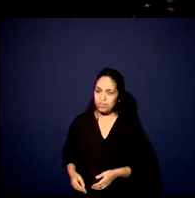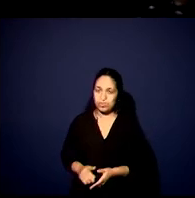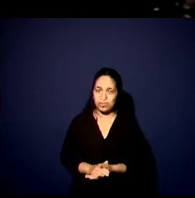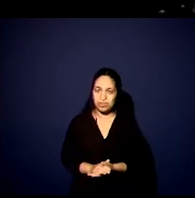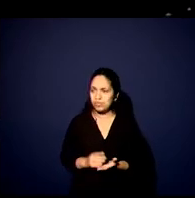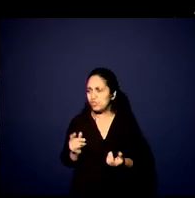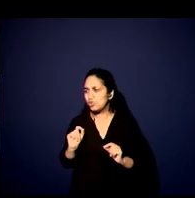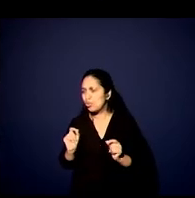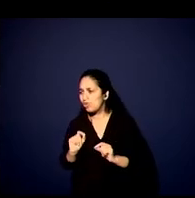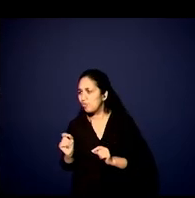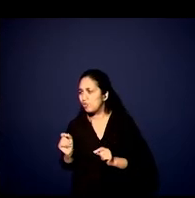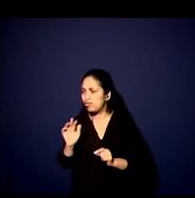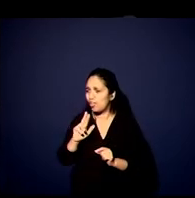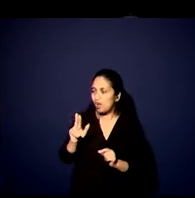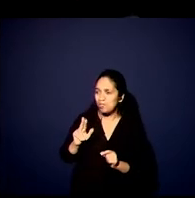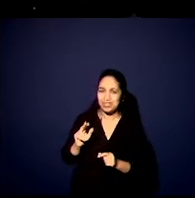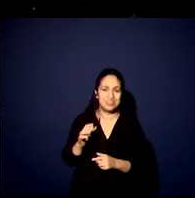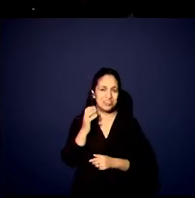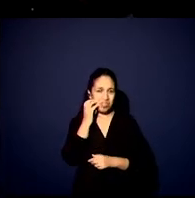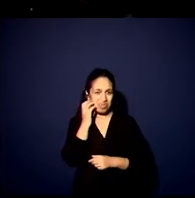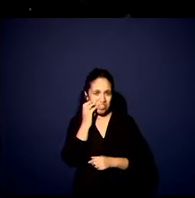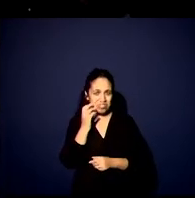tio Flávio